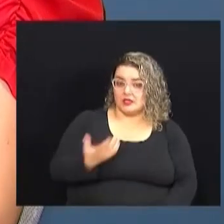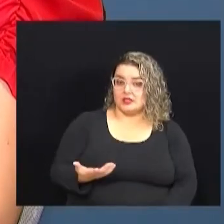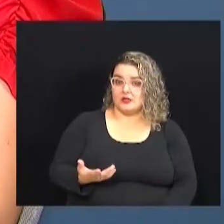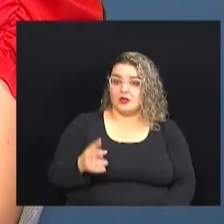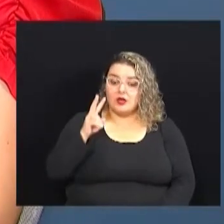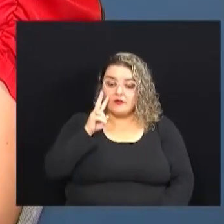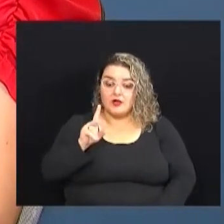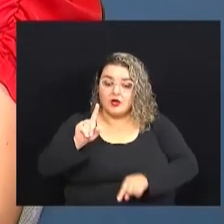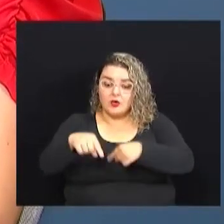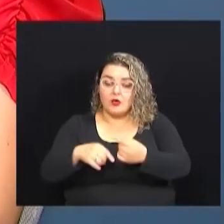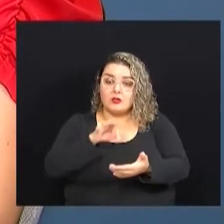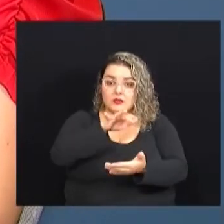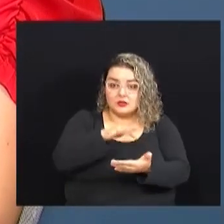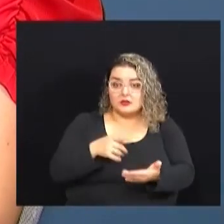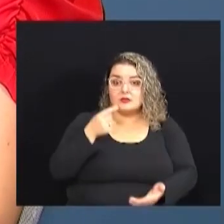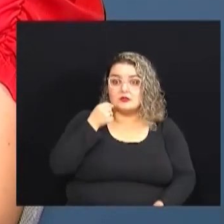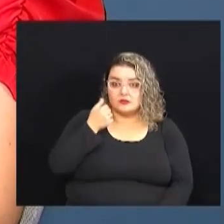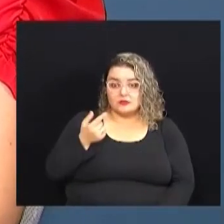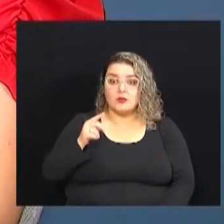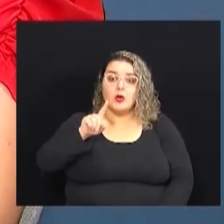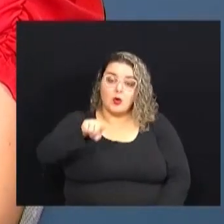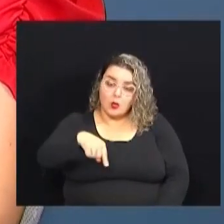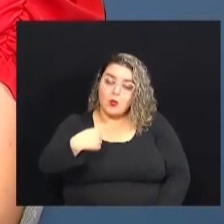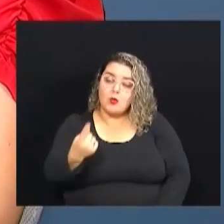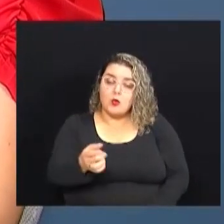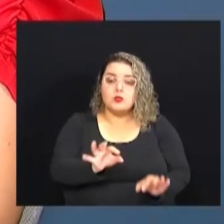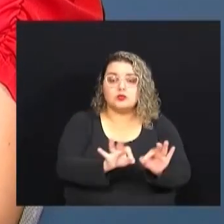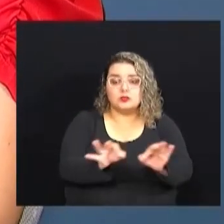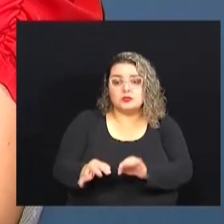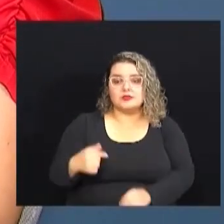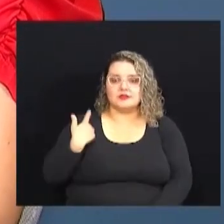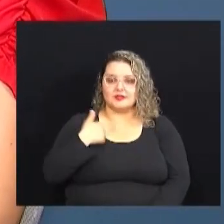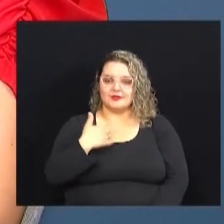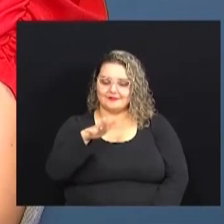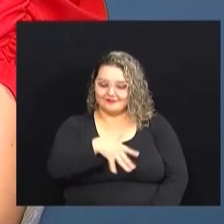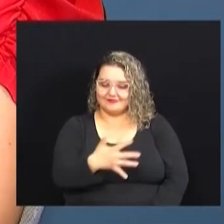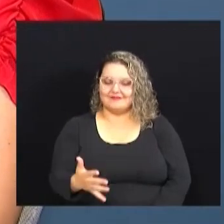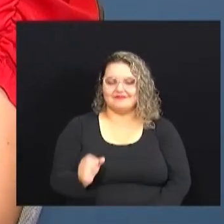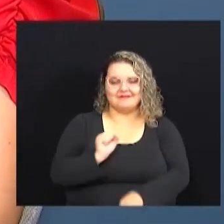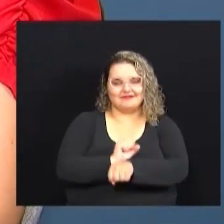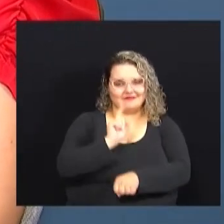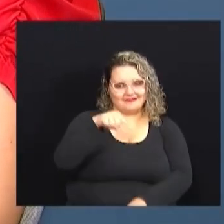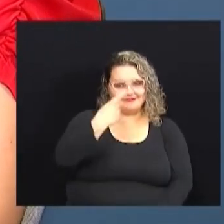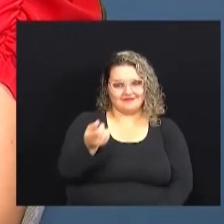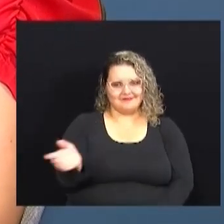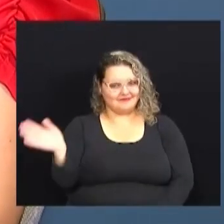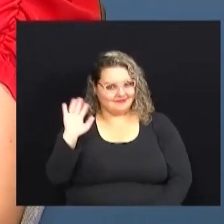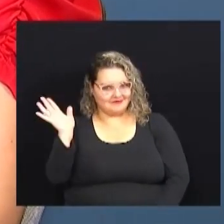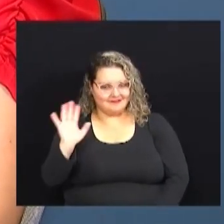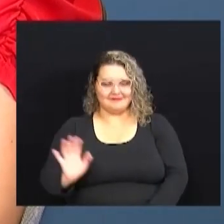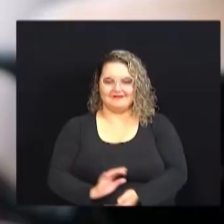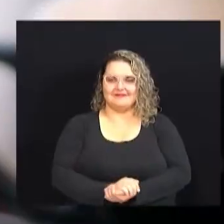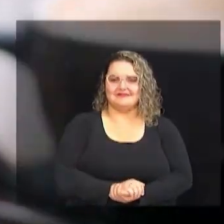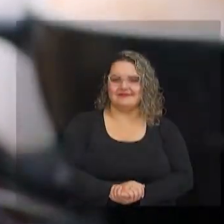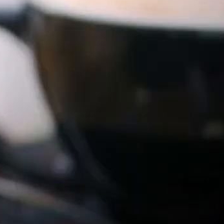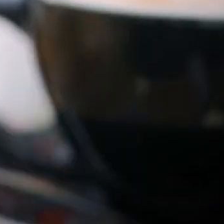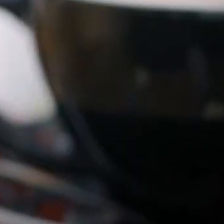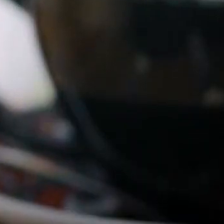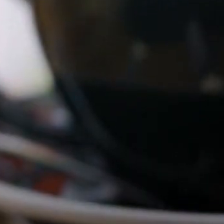Campinas, ver outros Na Ponta do Lápis ou outros programas da nossa grade e eu aguardo vocês na próxima edição. Tchau,